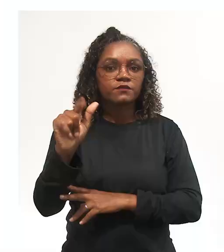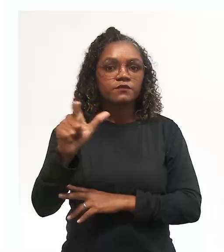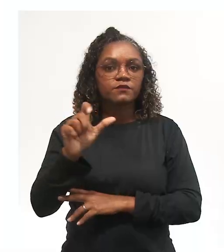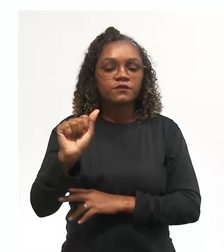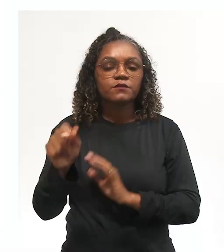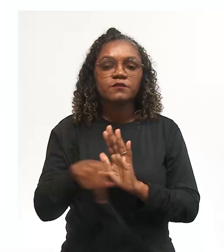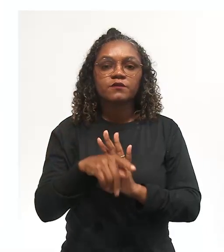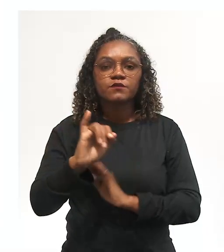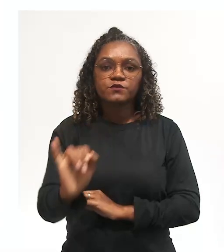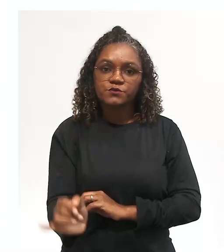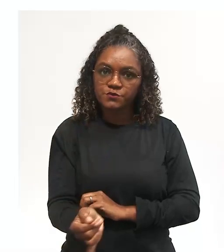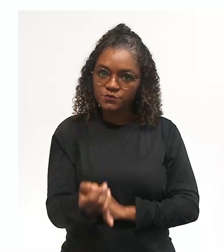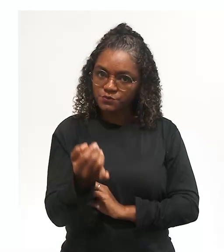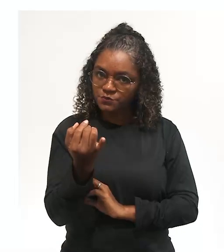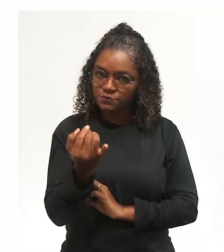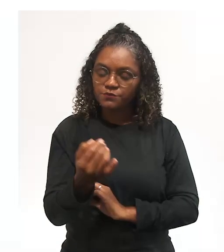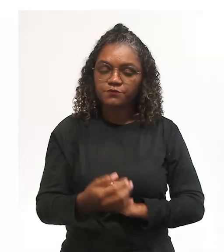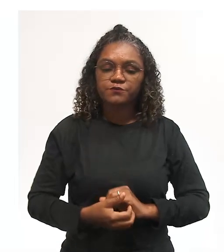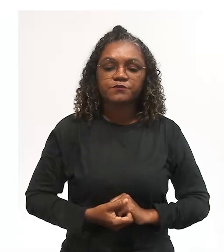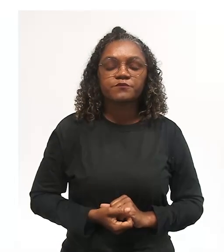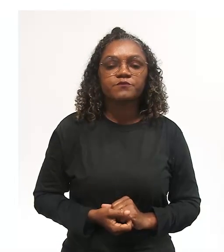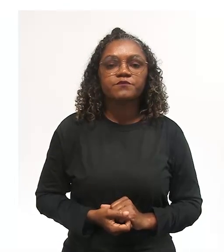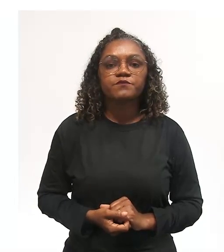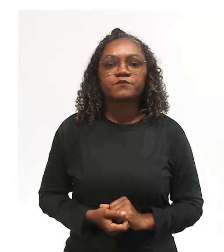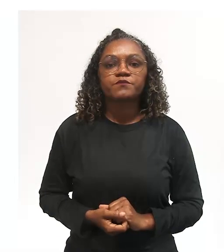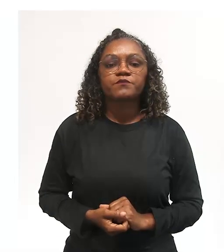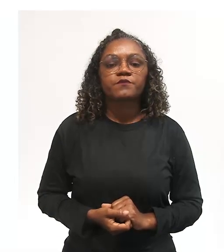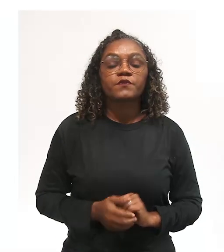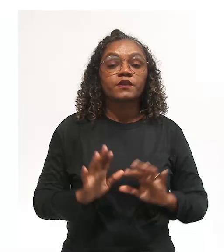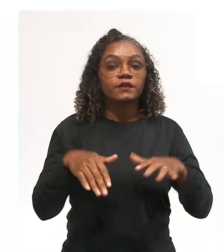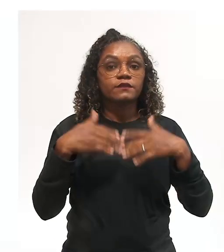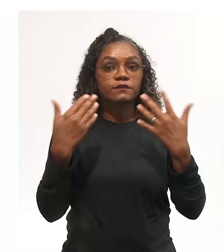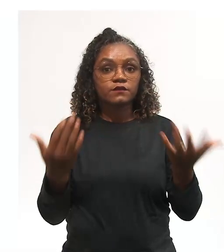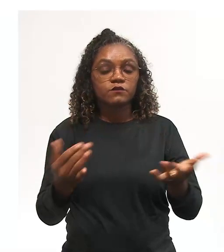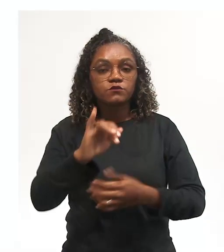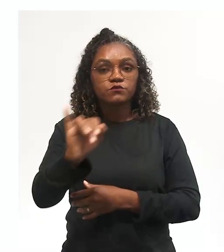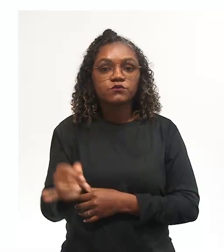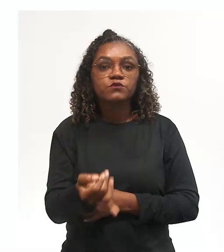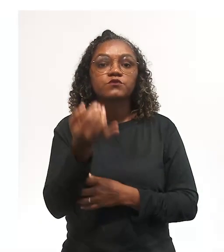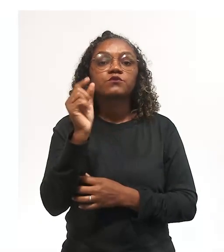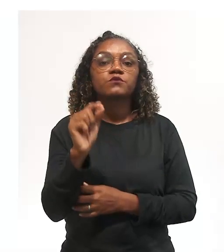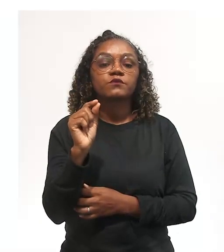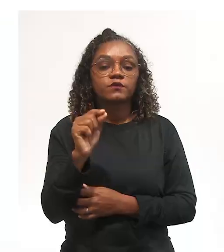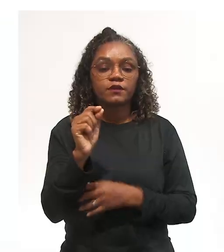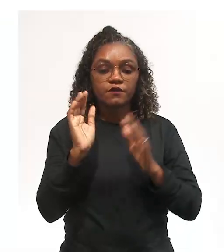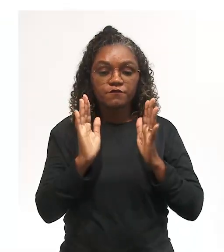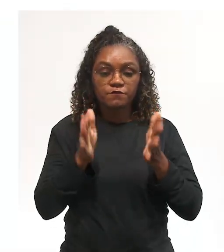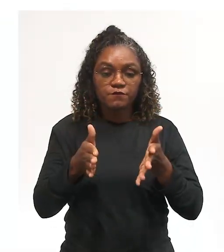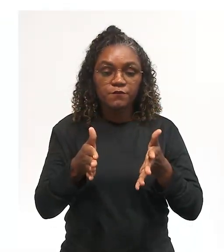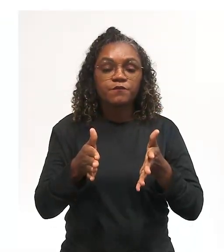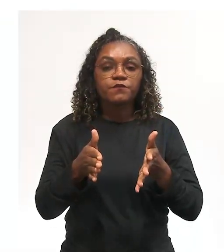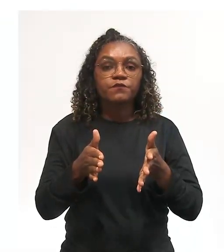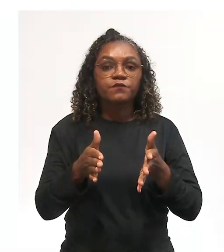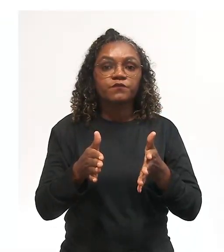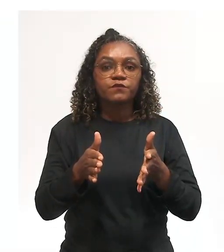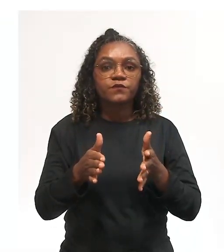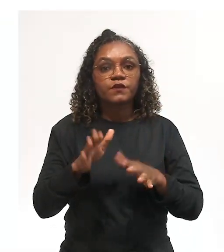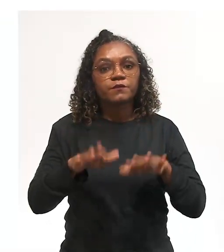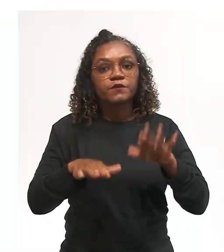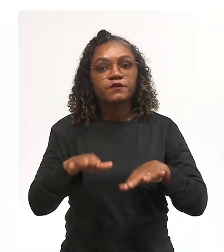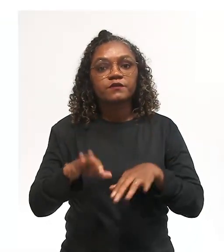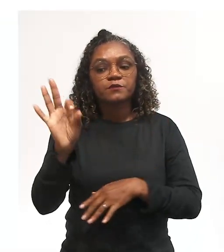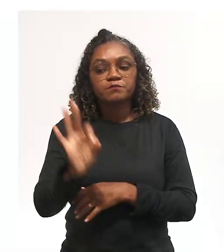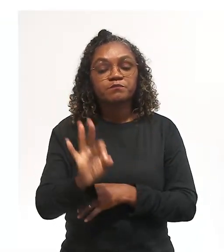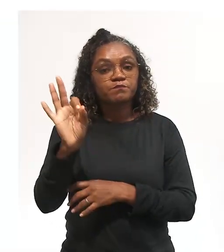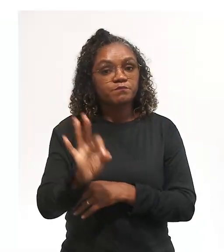vamos aplicar essas taxas de juros? Os juros são fixados por meio de uma taxa porcentual